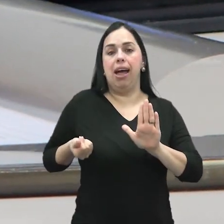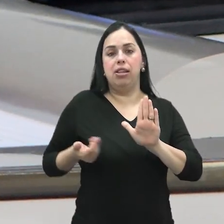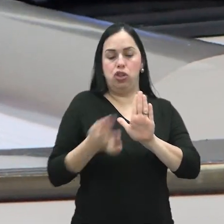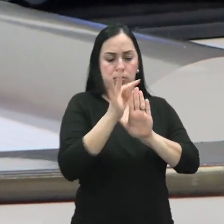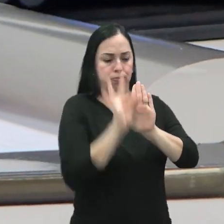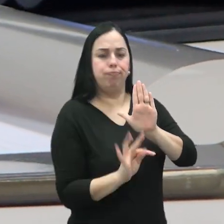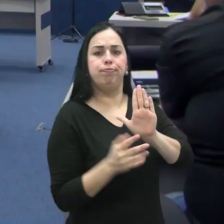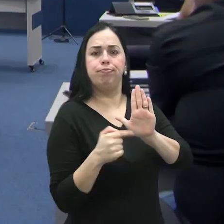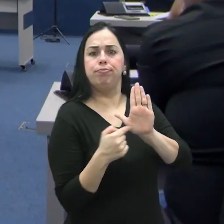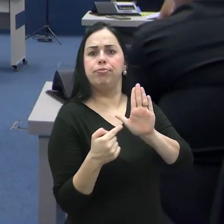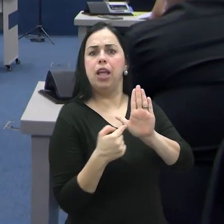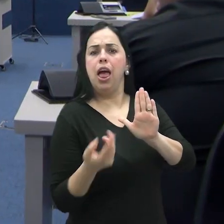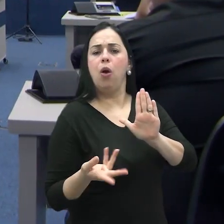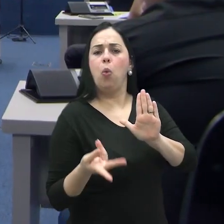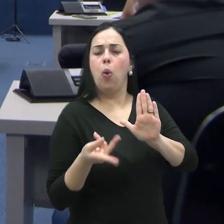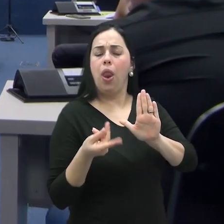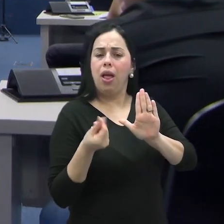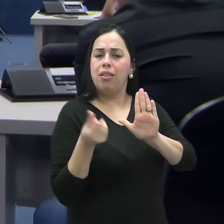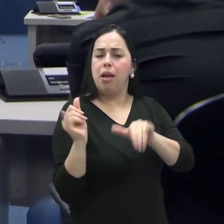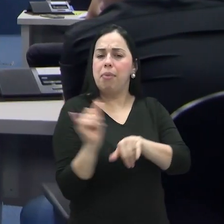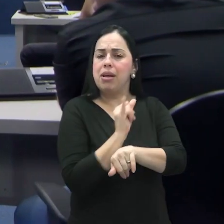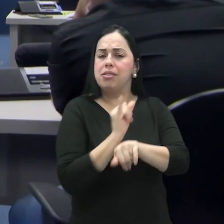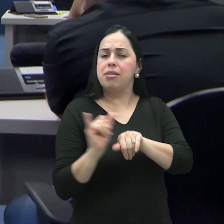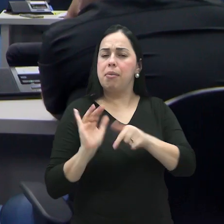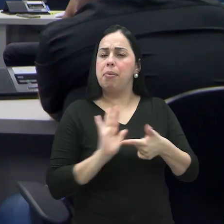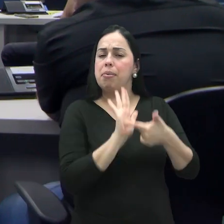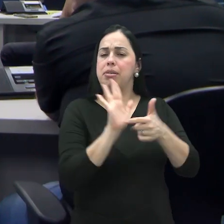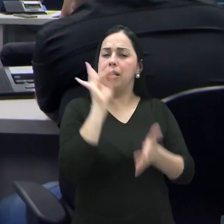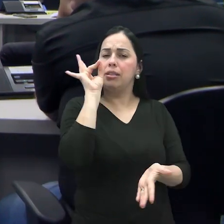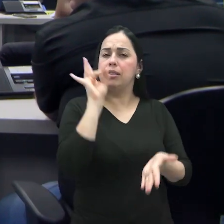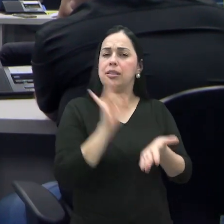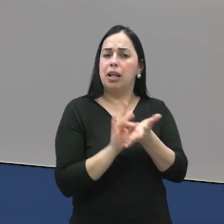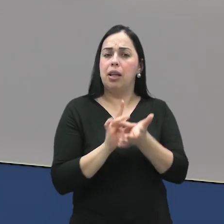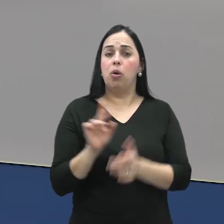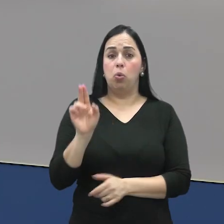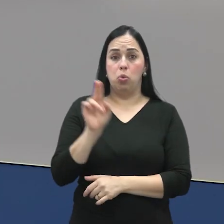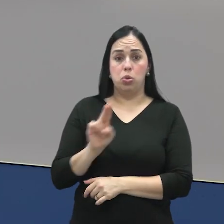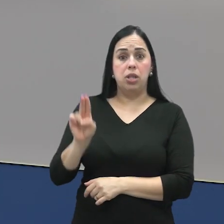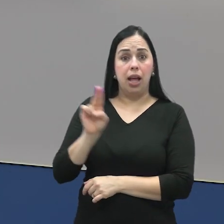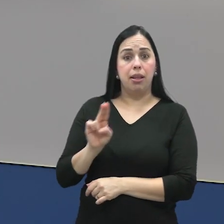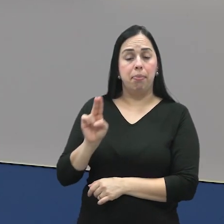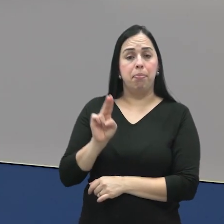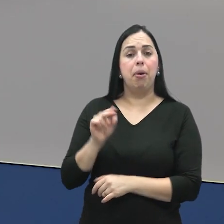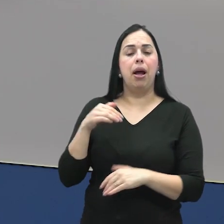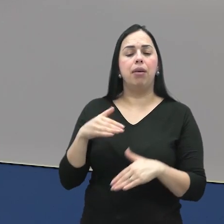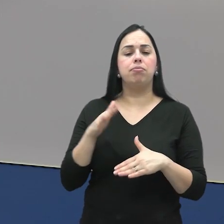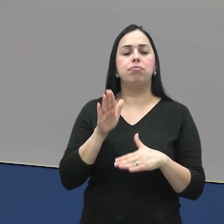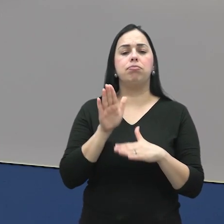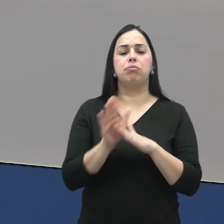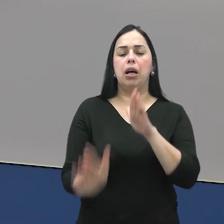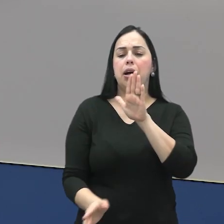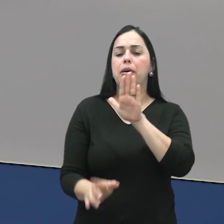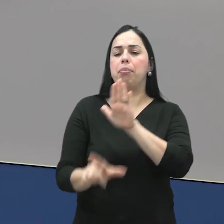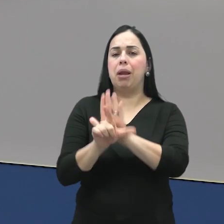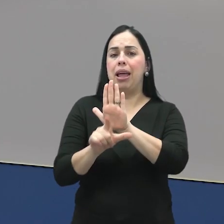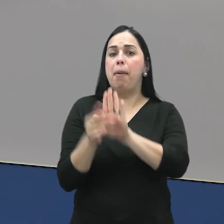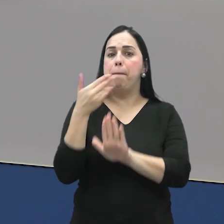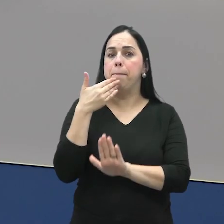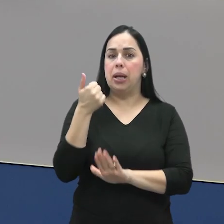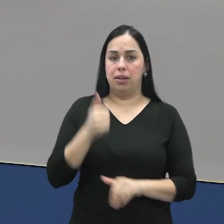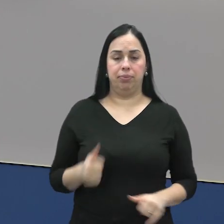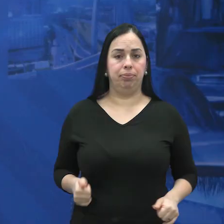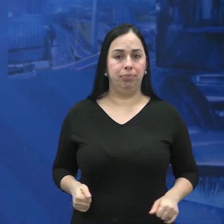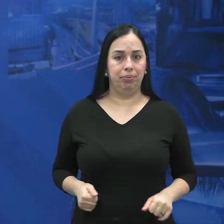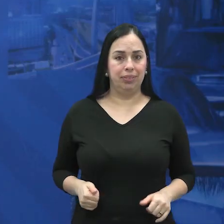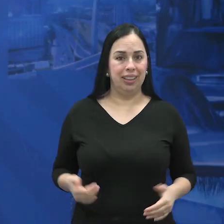do texto aprovado, ferramentas importantes para a transparência, utilizada para construir melhores leis para a